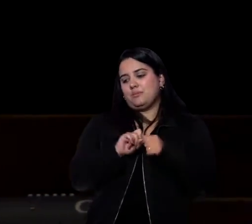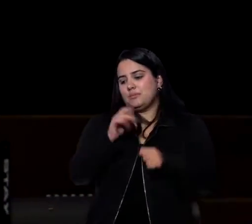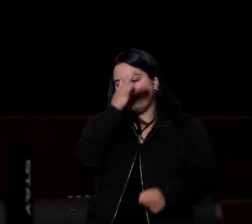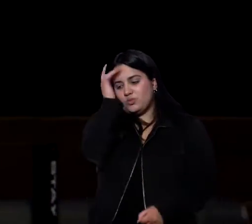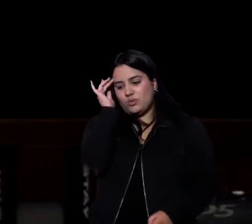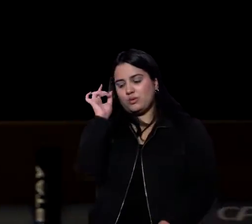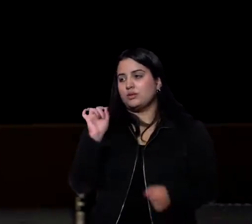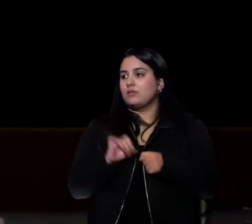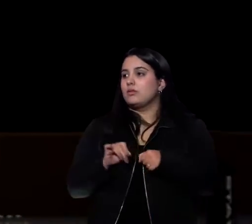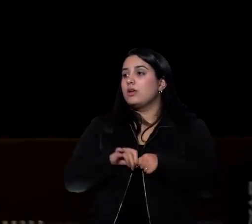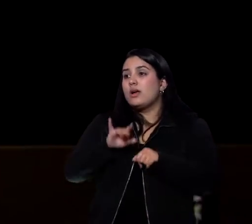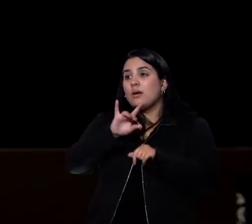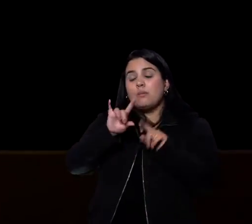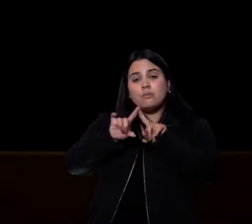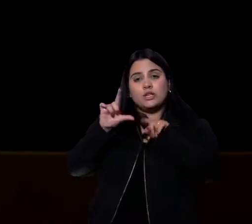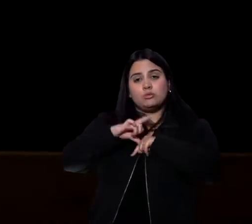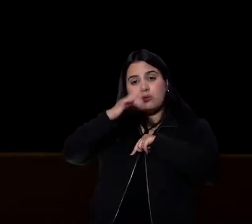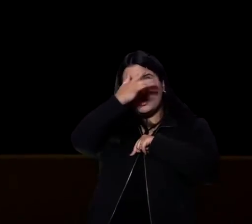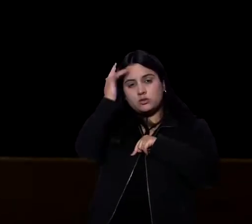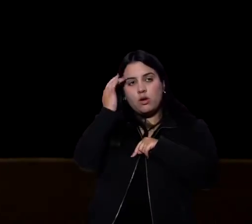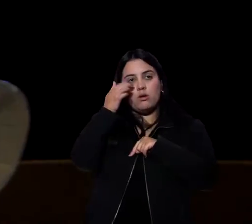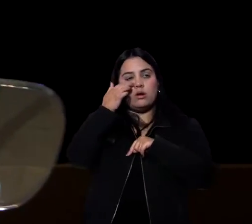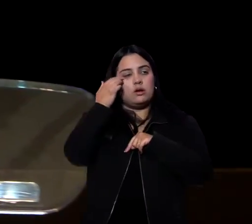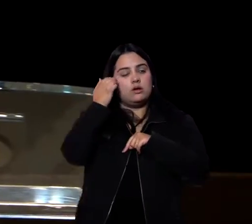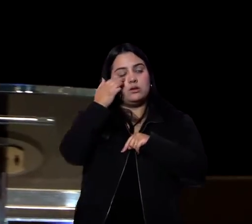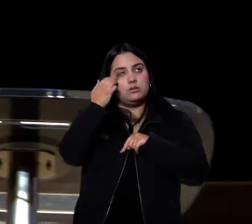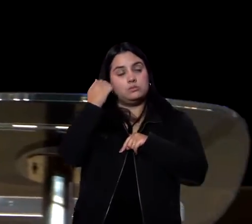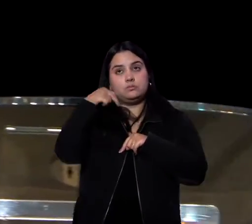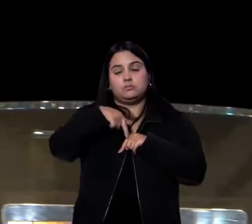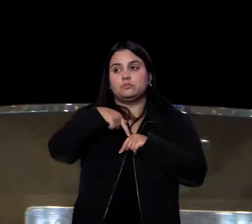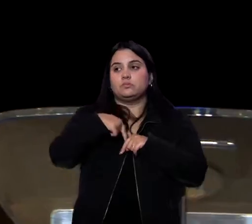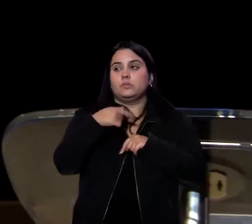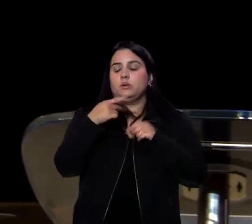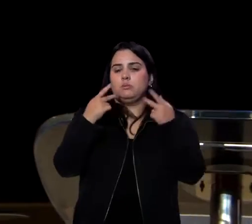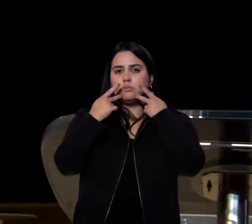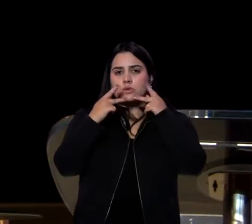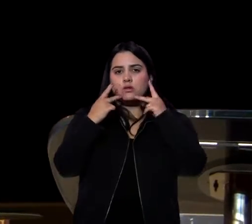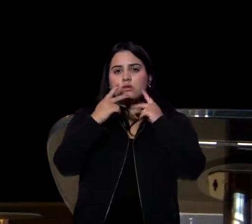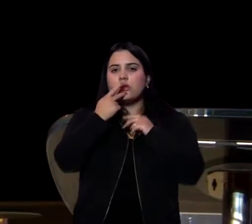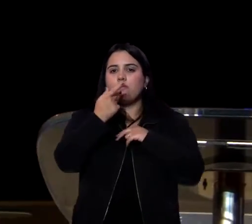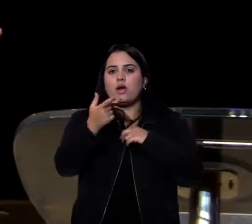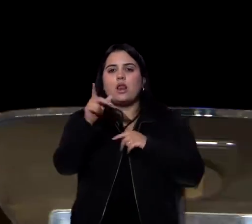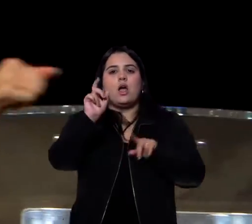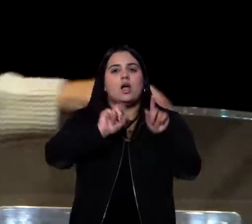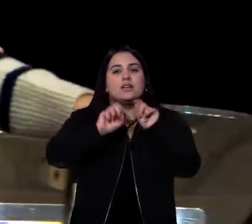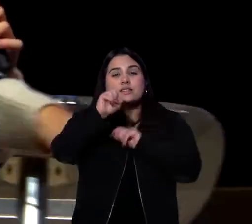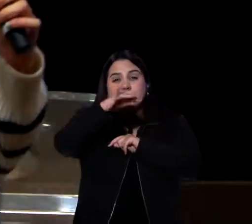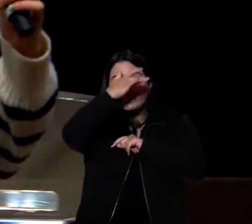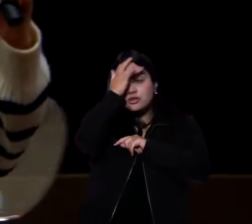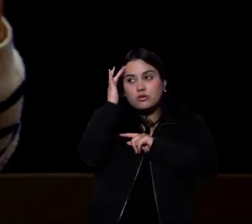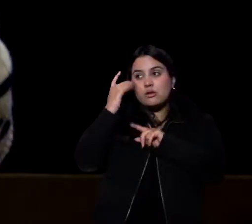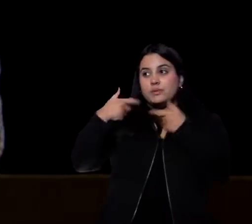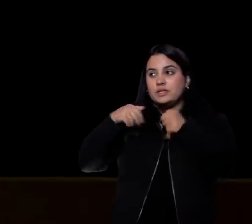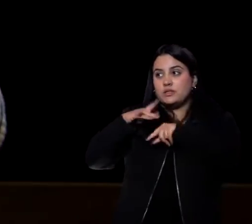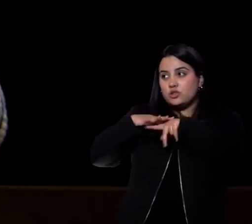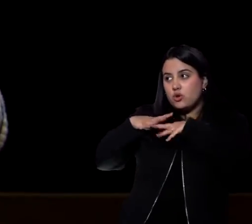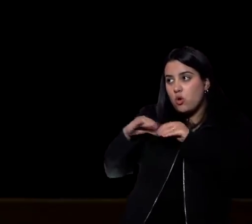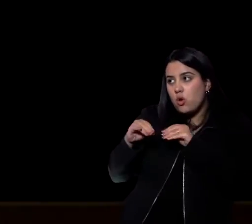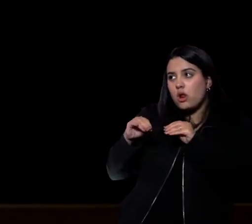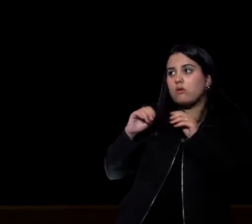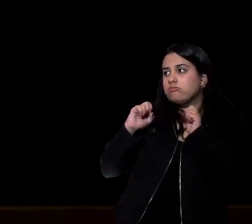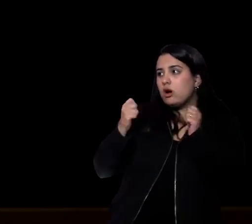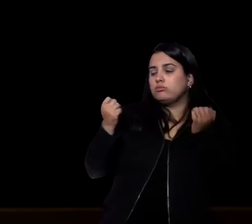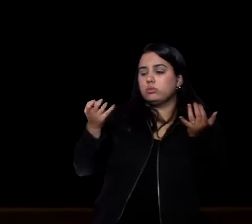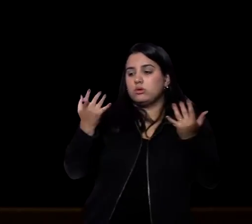bem. Alguém estava aqui na frente, começou a falar sobre, quem precisasse de cura ia vir aqui na frente e a